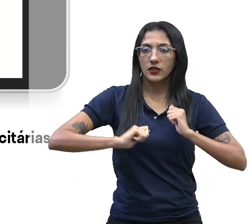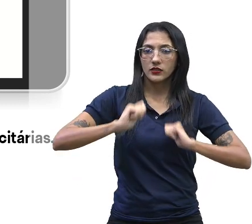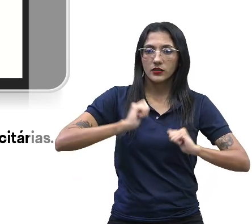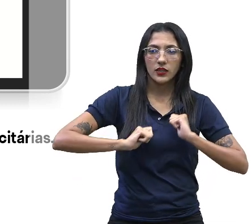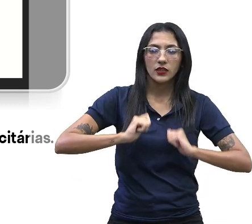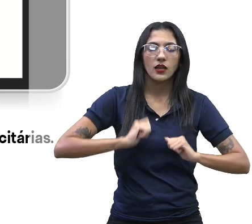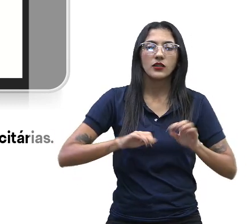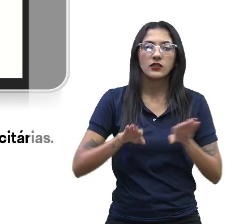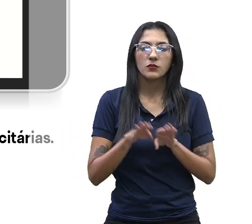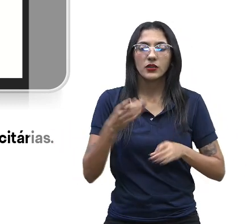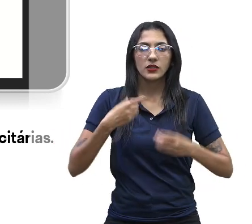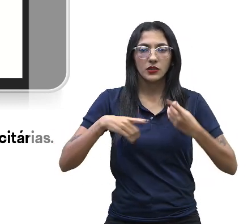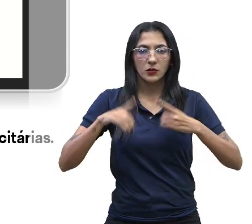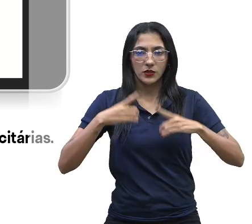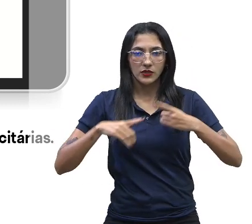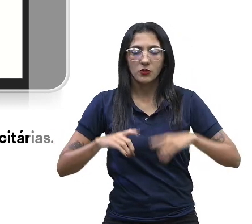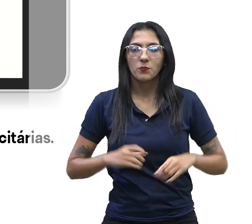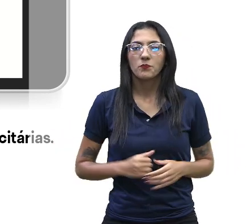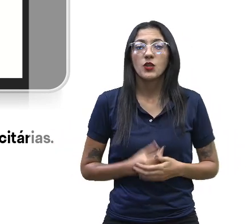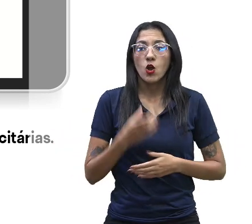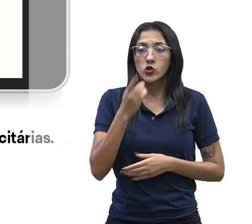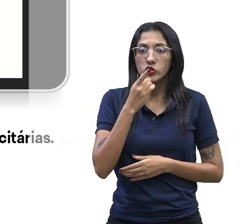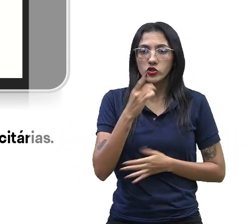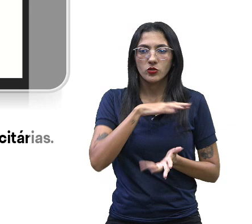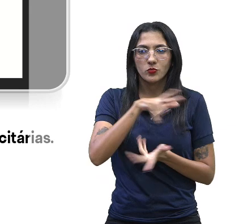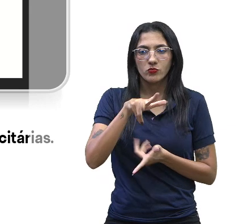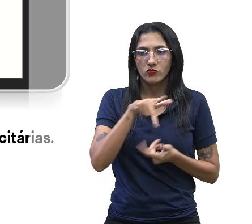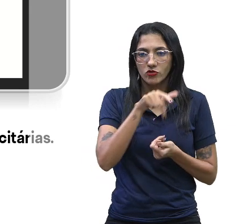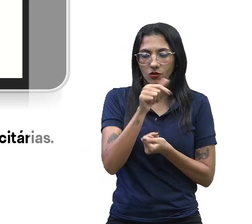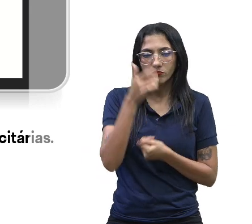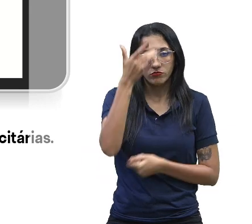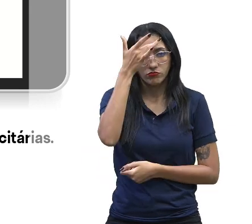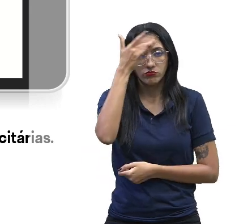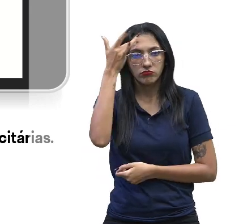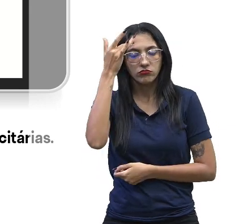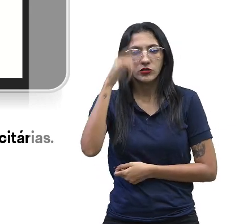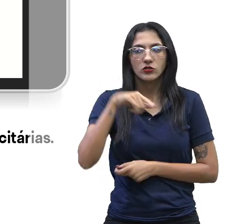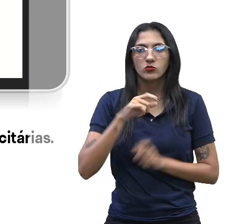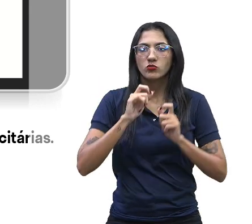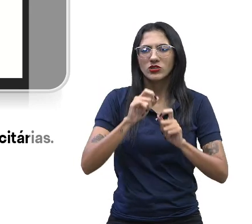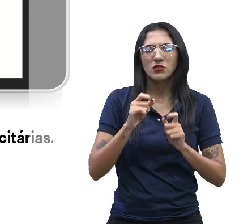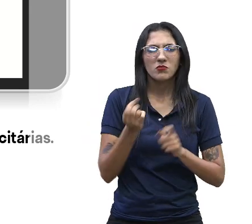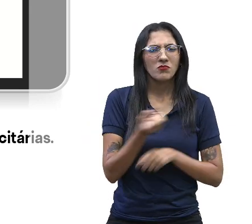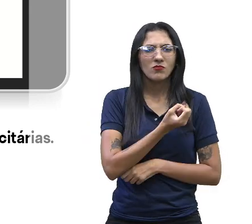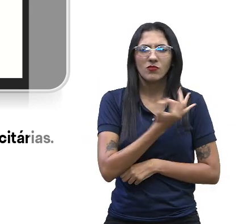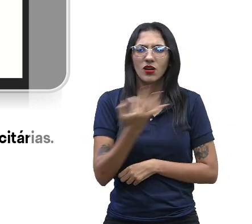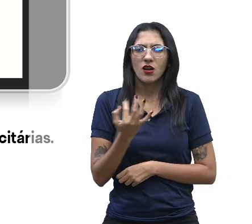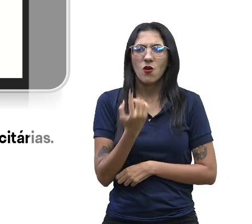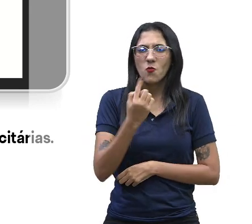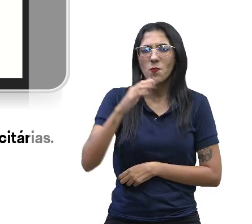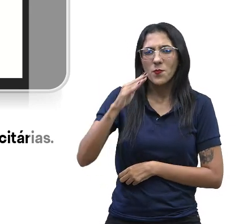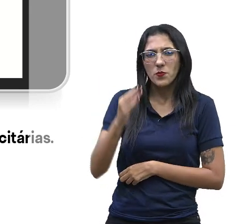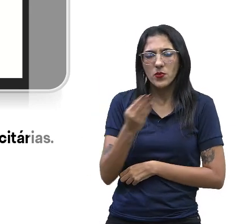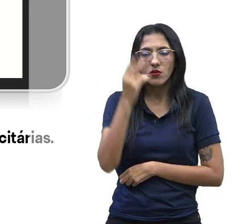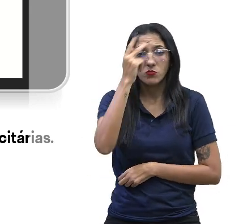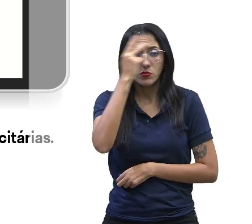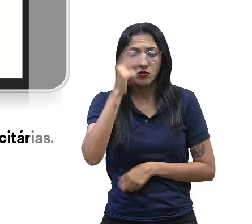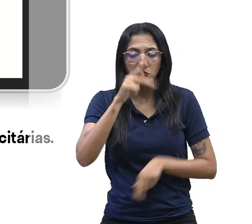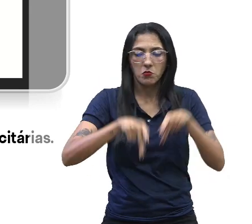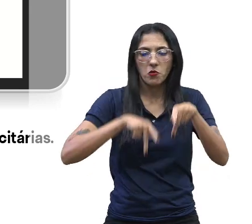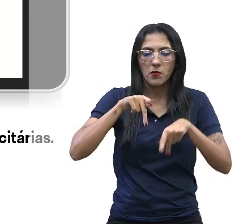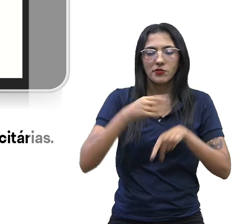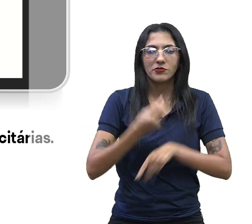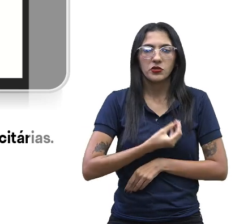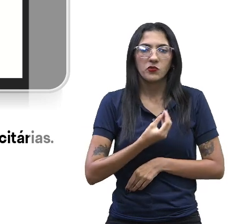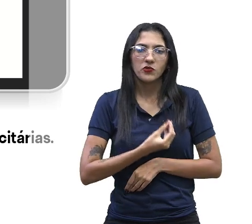Dia Mundial da Saúde Mental enfatiza a situação de quase 1 bilhão de pessoas que vivem com